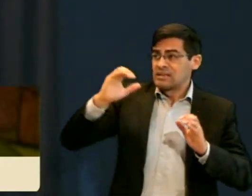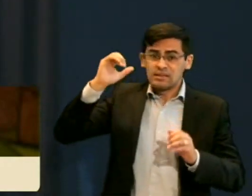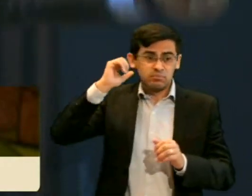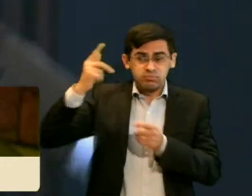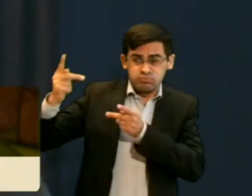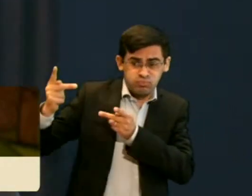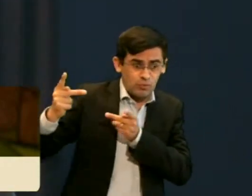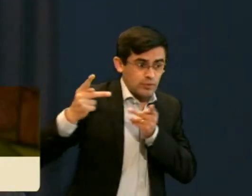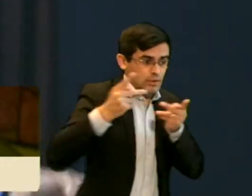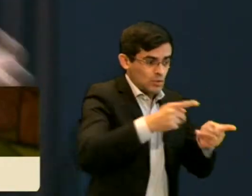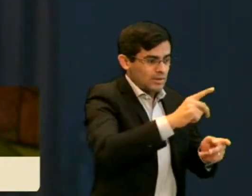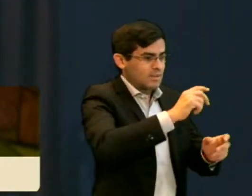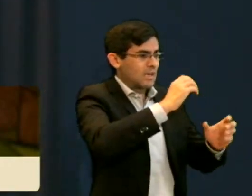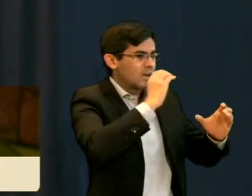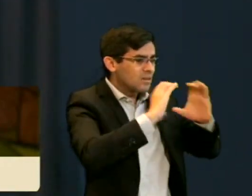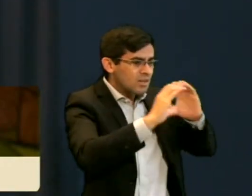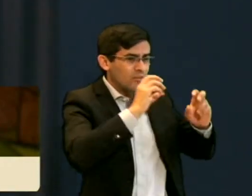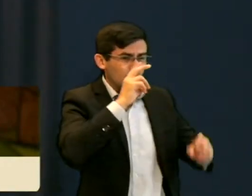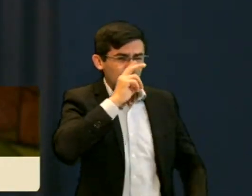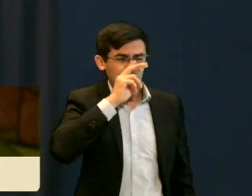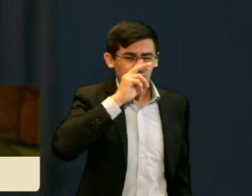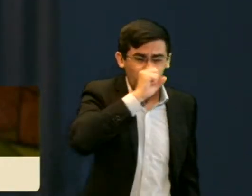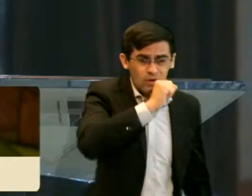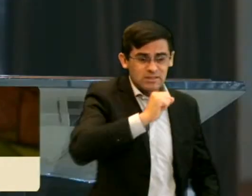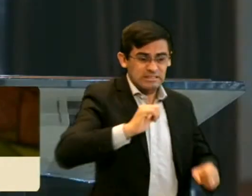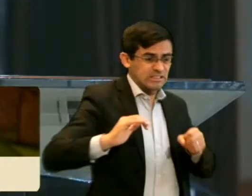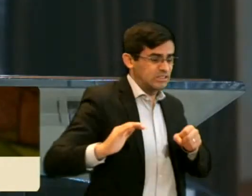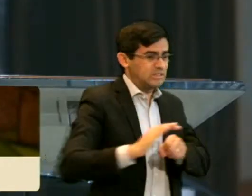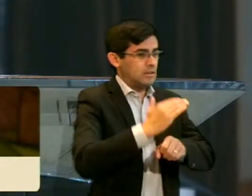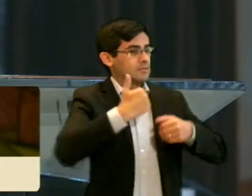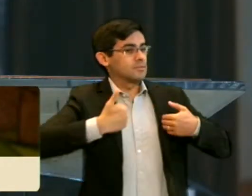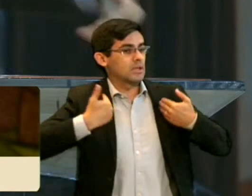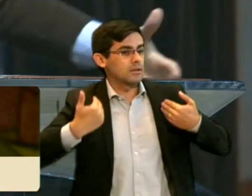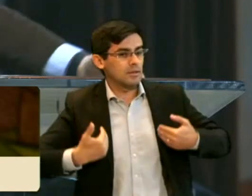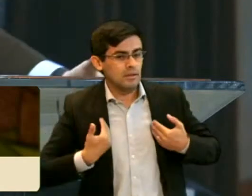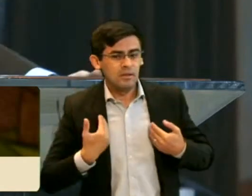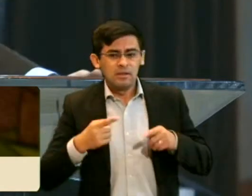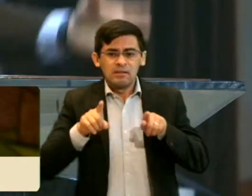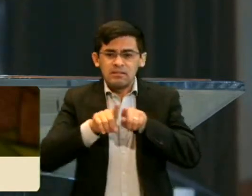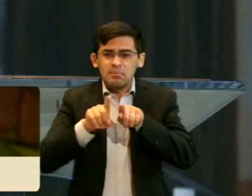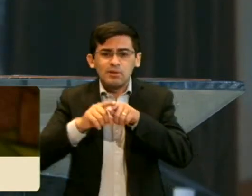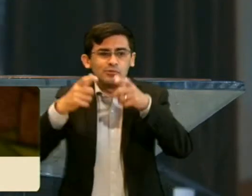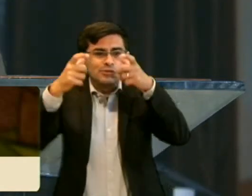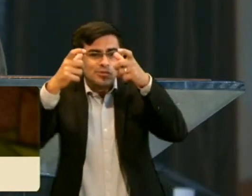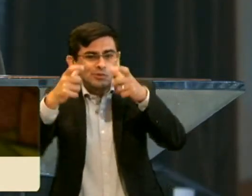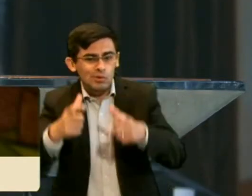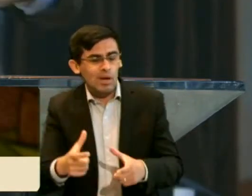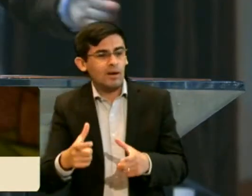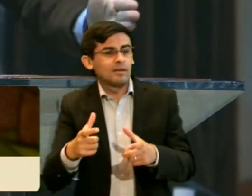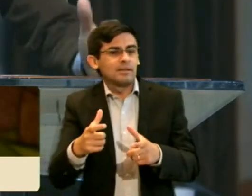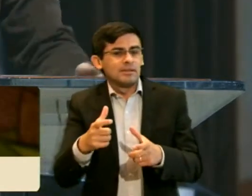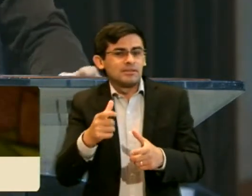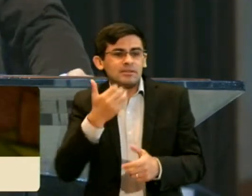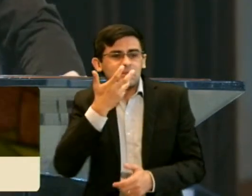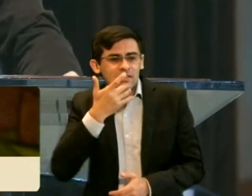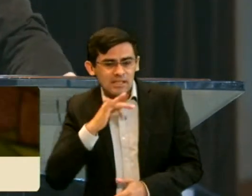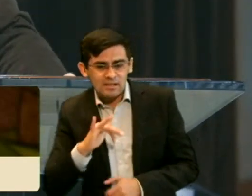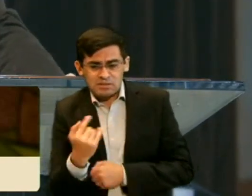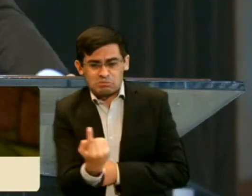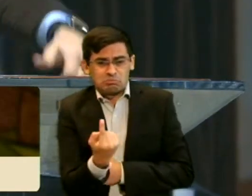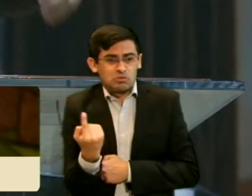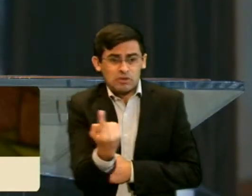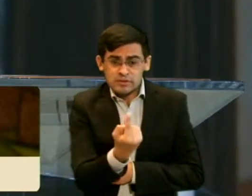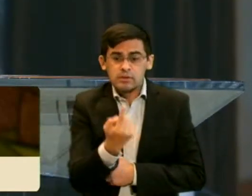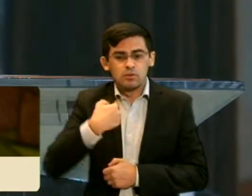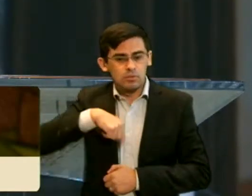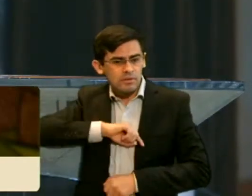cantavam tão forte. Eu vi Deus, sim, se inclinando num orfanato em Maputo, quando prestávamos culto com as